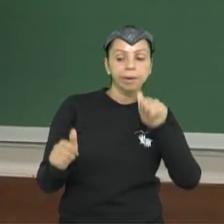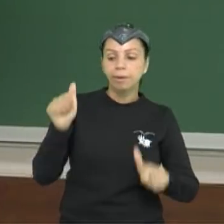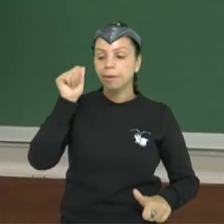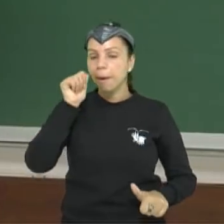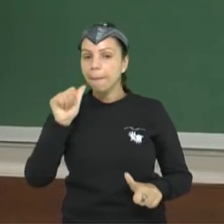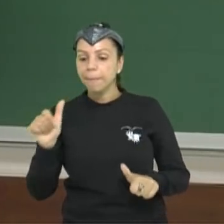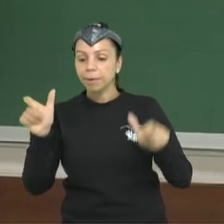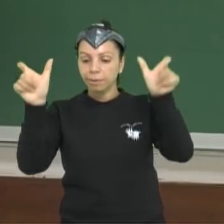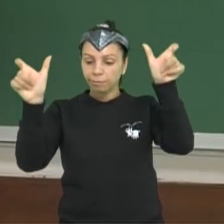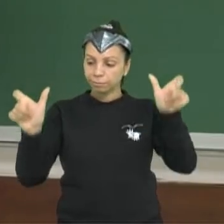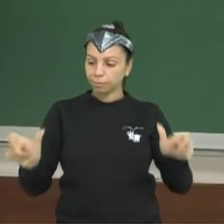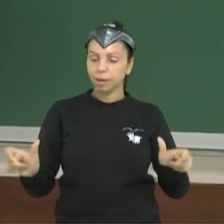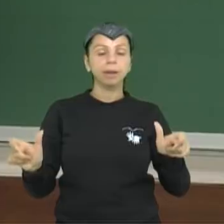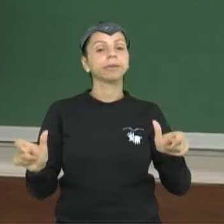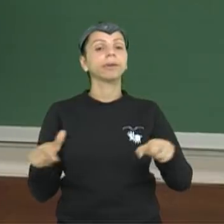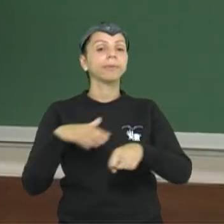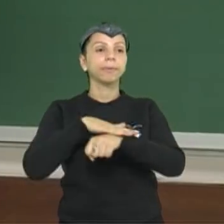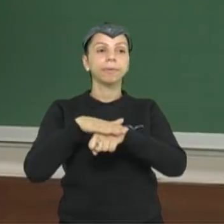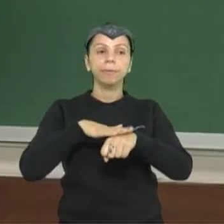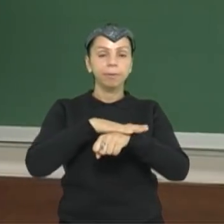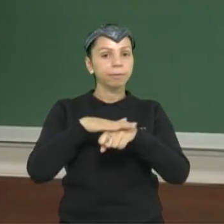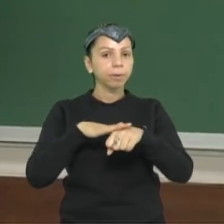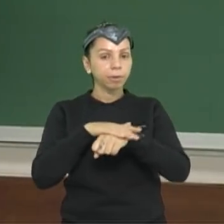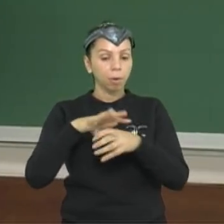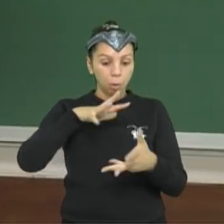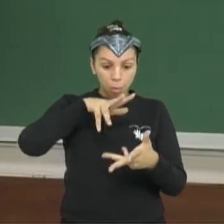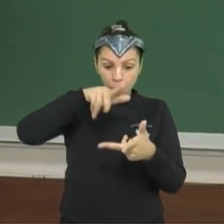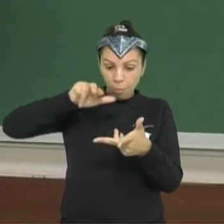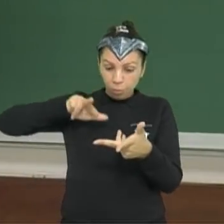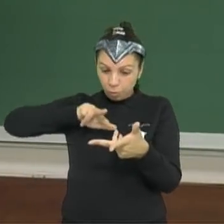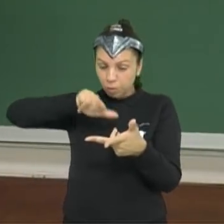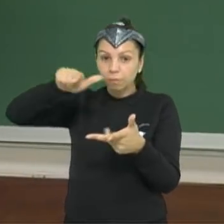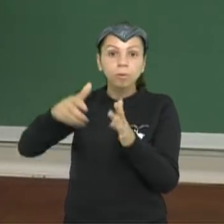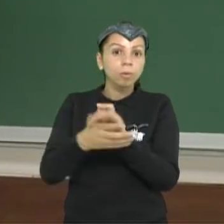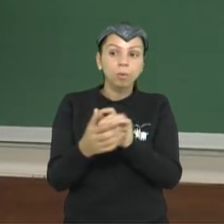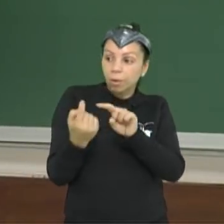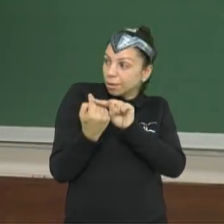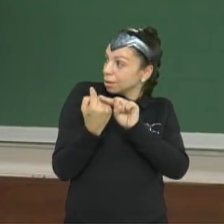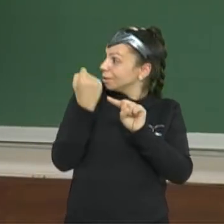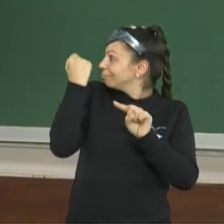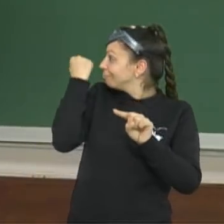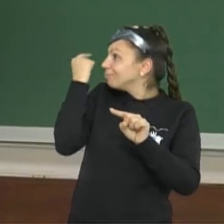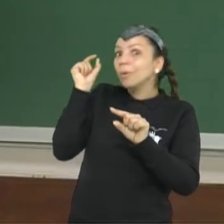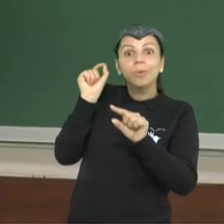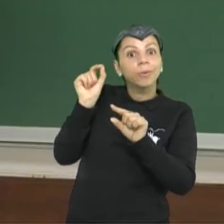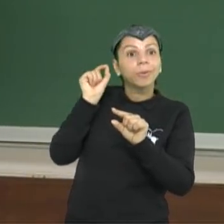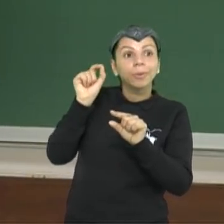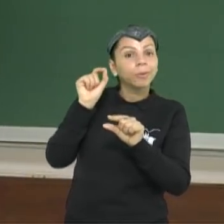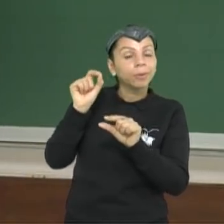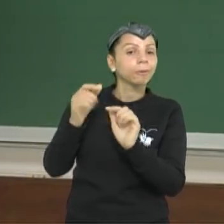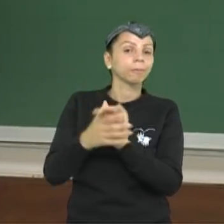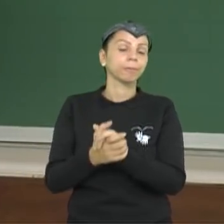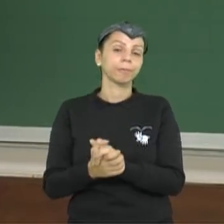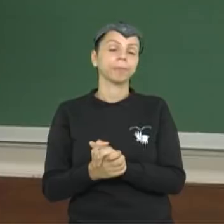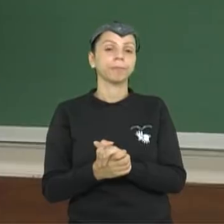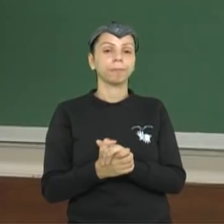um mundo diferente. Olha lá o que tem atrás das duas. E